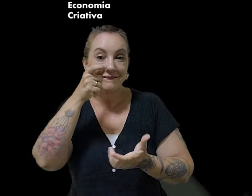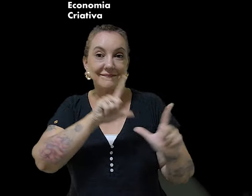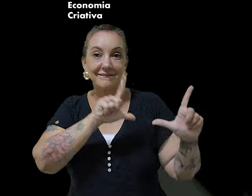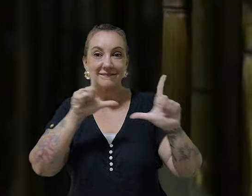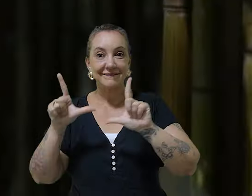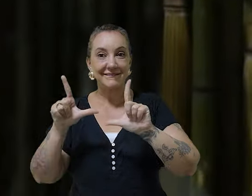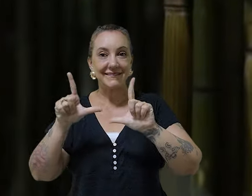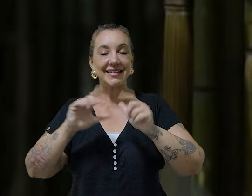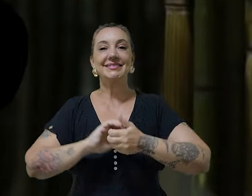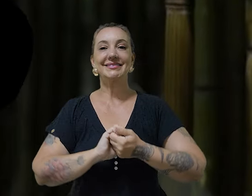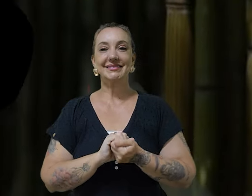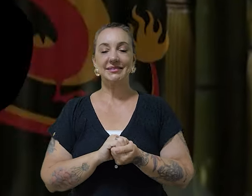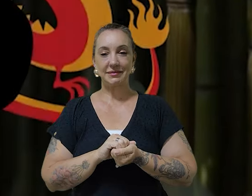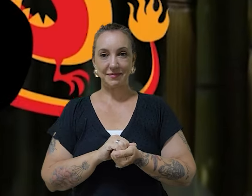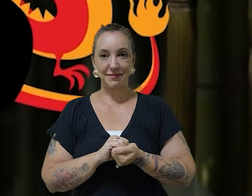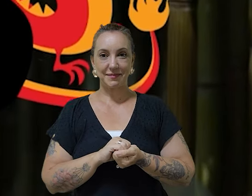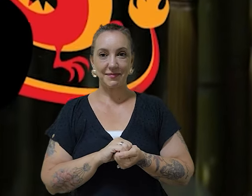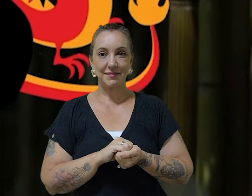episódio.